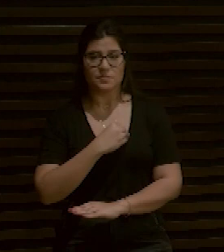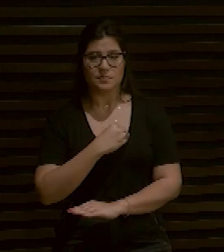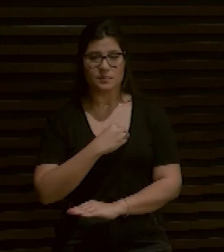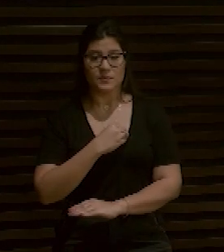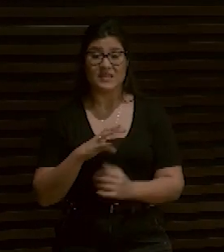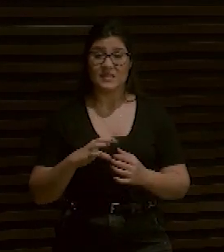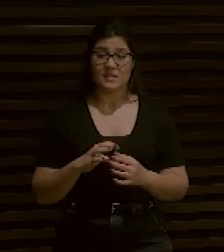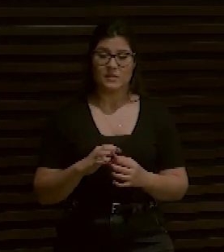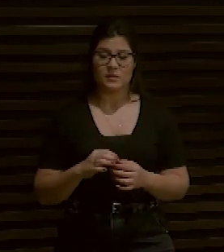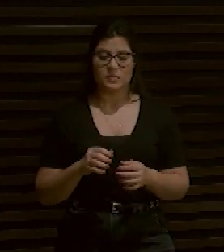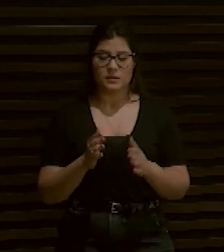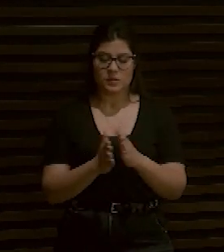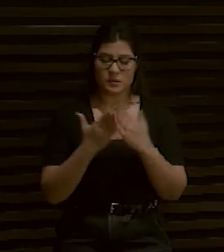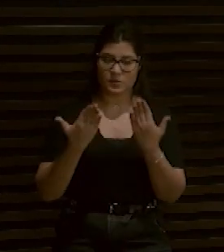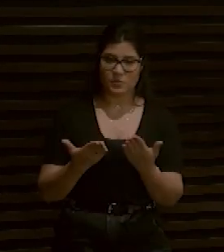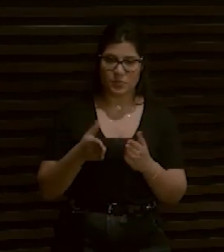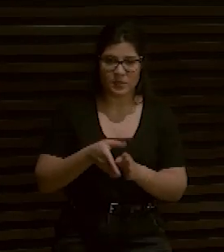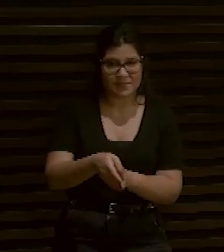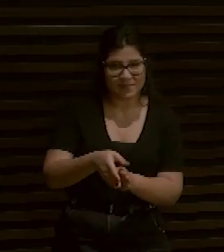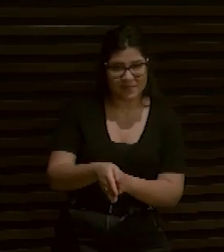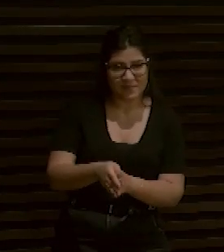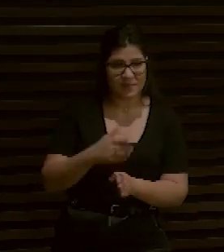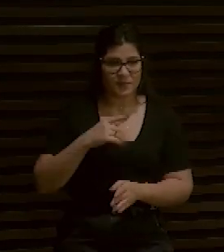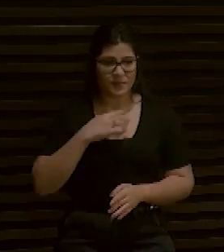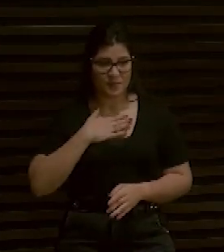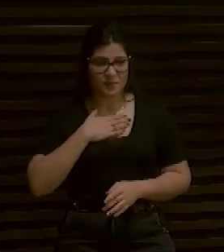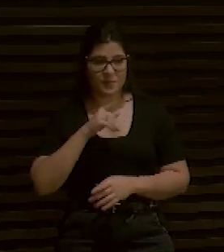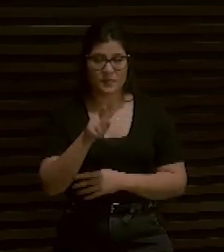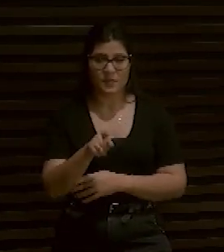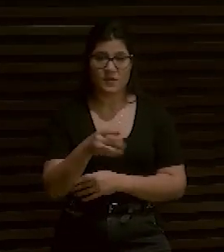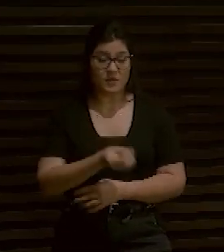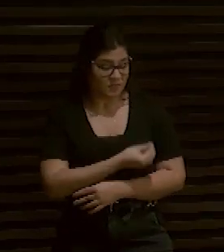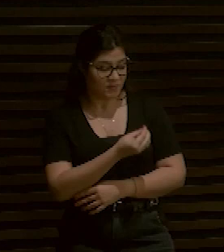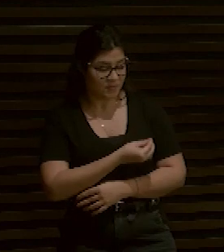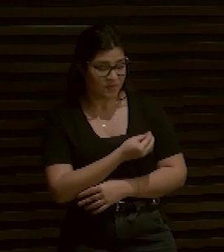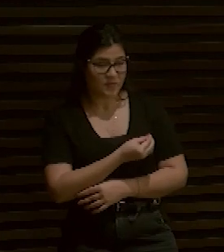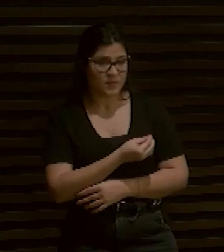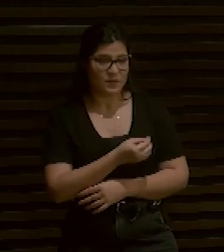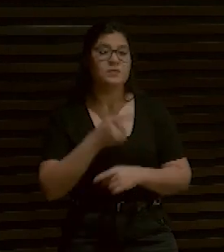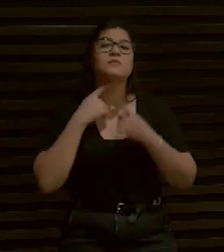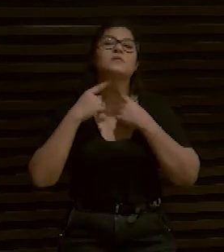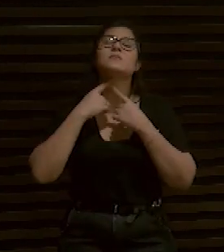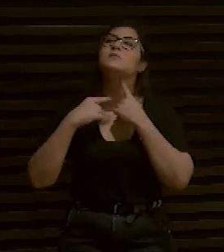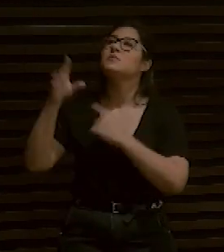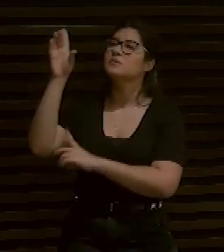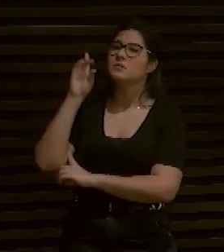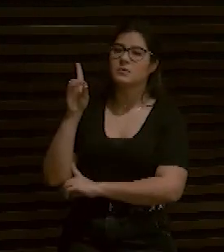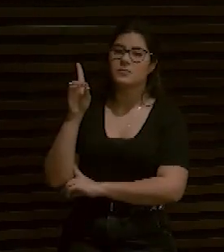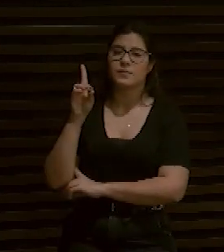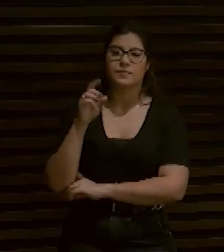as Escrituras para servir de guia para mim e para você, vivermos de acordo com a vontade dEle, para que eu e você